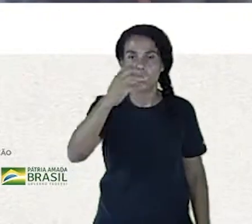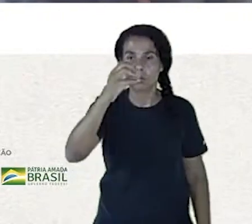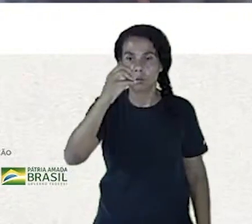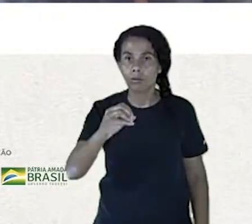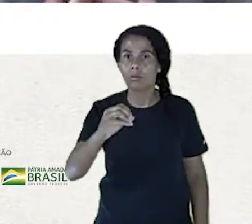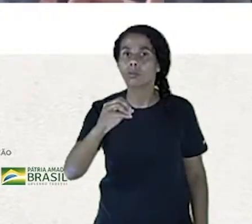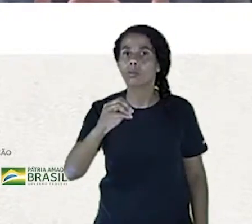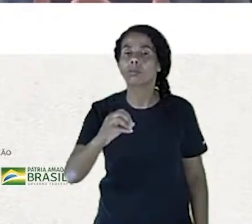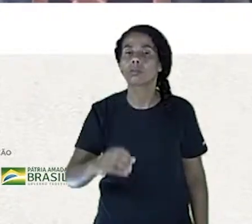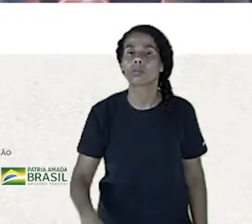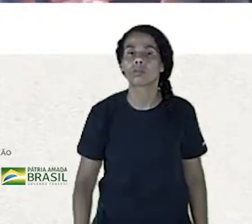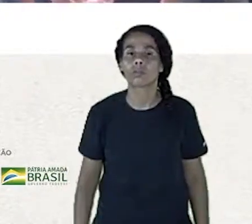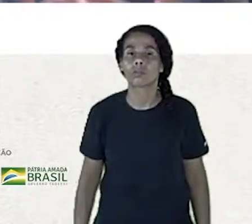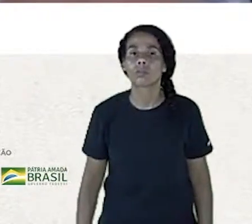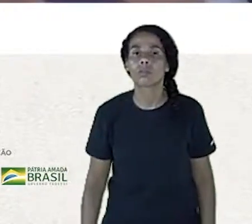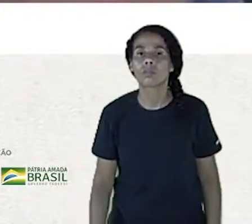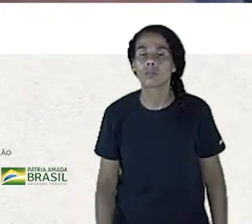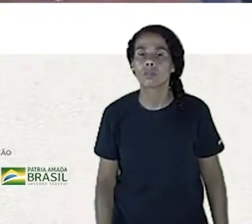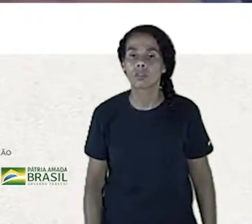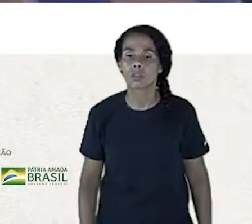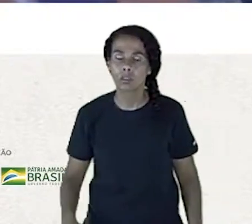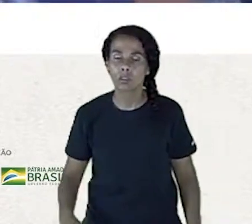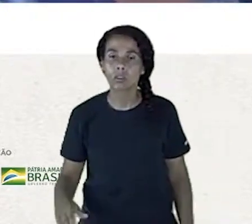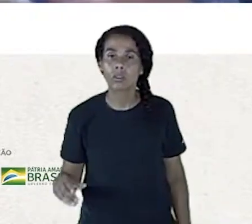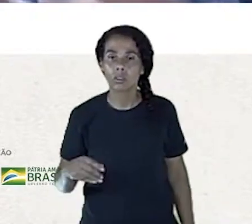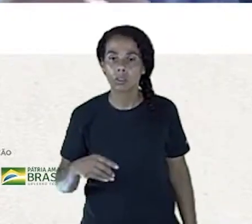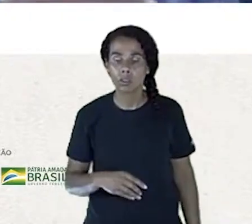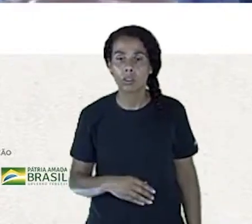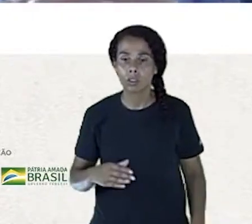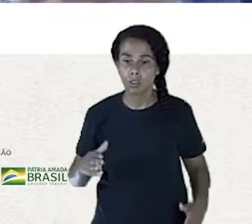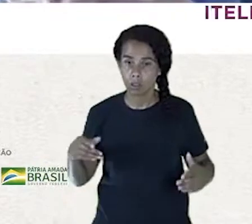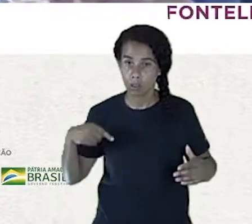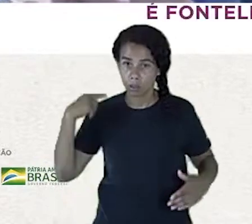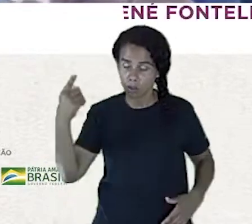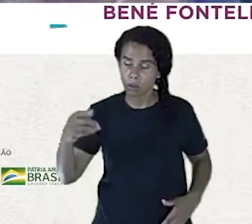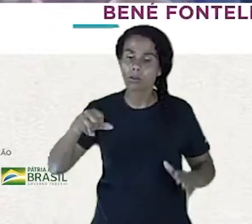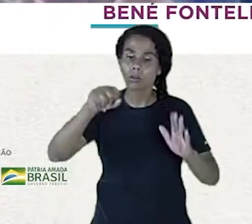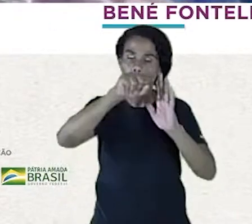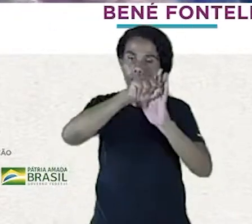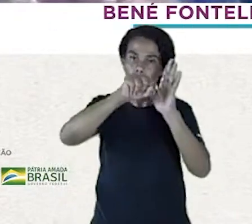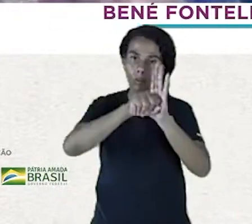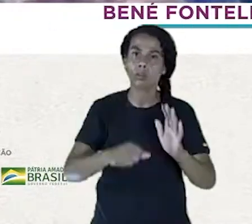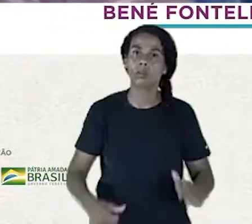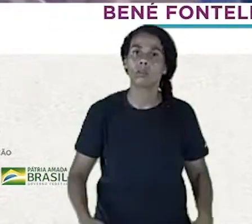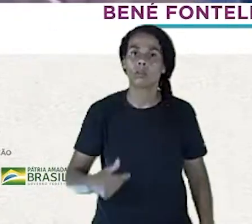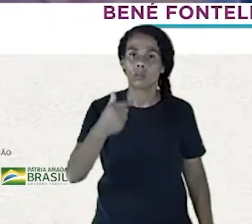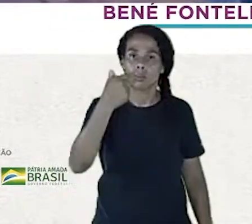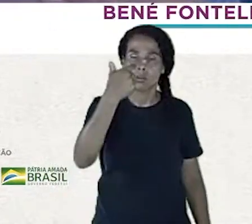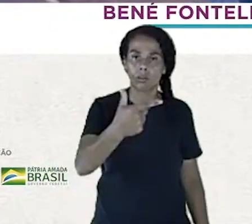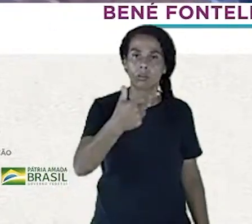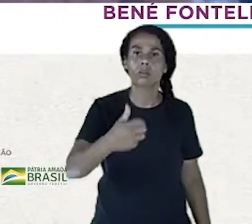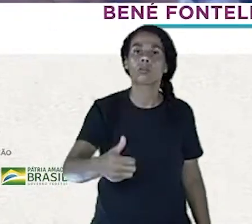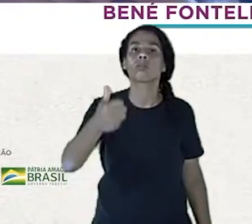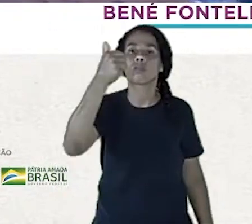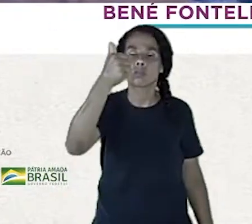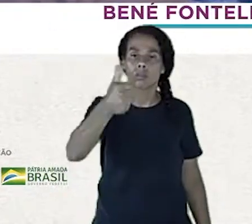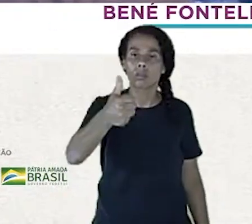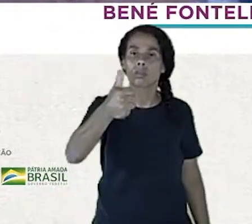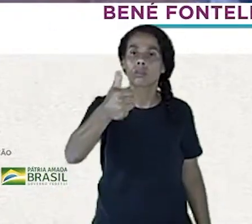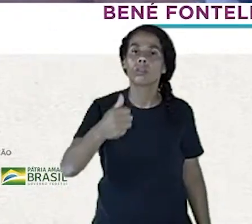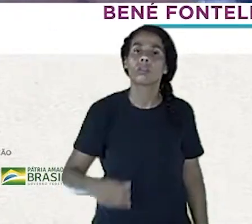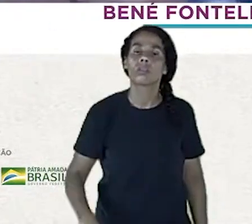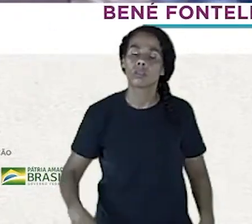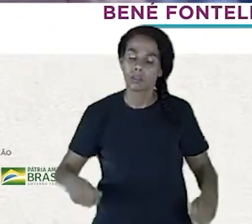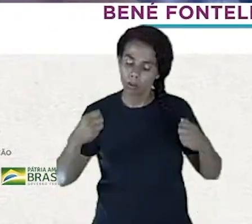e que vai bater na próxima história de buscadores da verdade. Eu me lembro que uma vez, na conversa com o Gil Curio, Gil Luminoso, ele disse: Bené, não